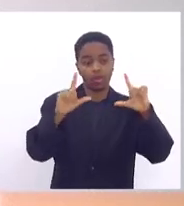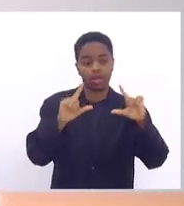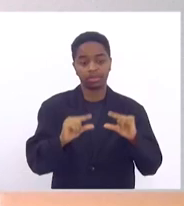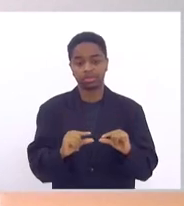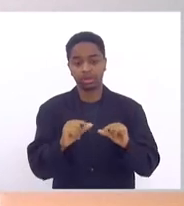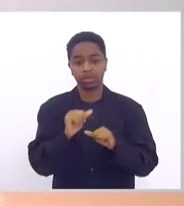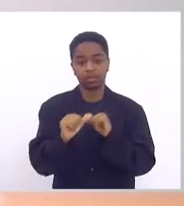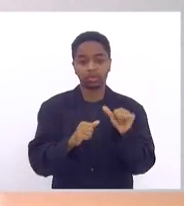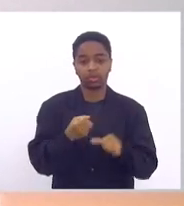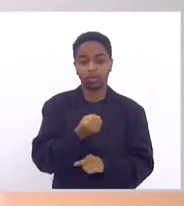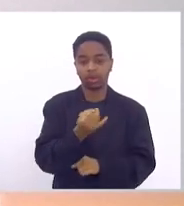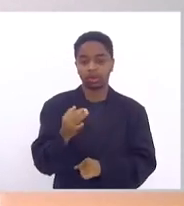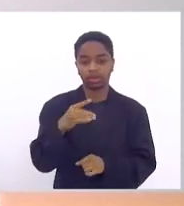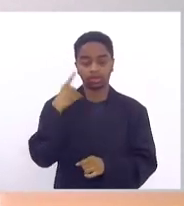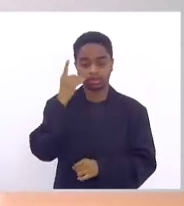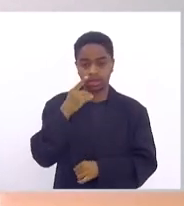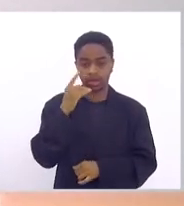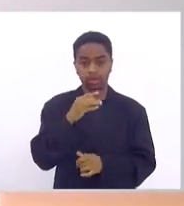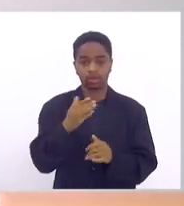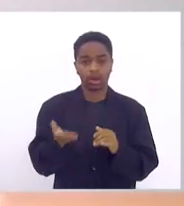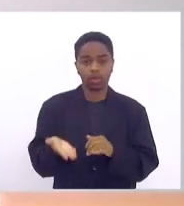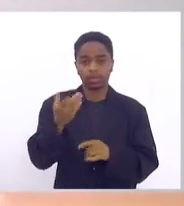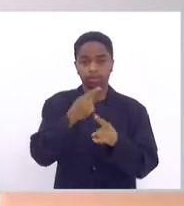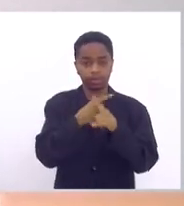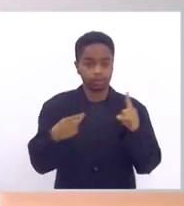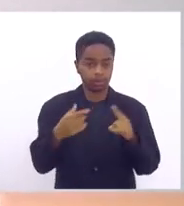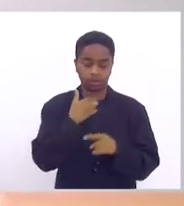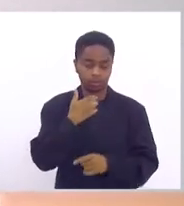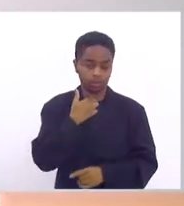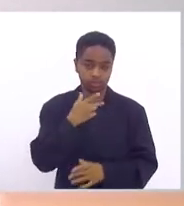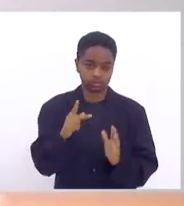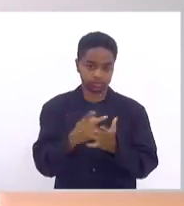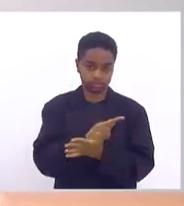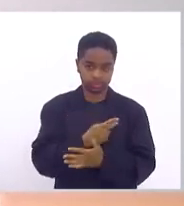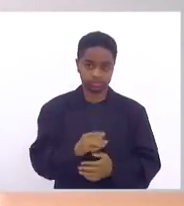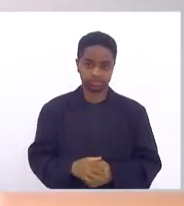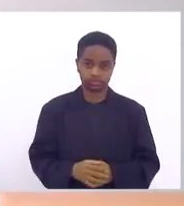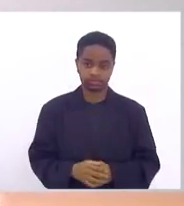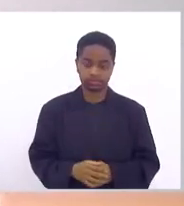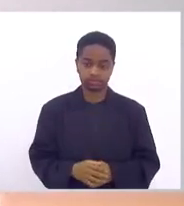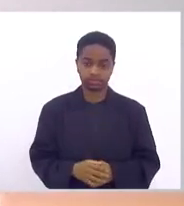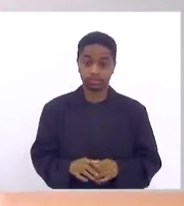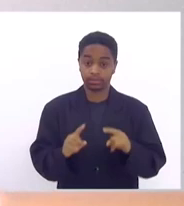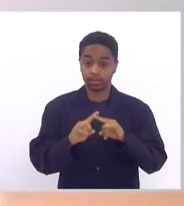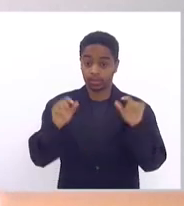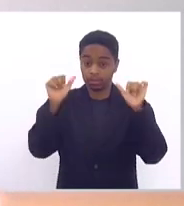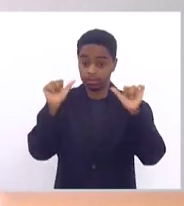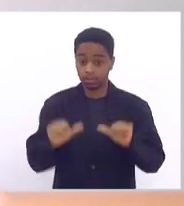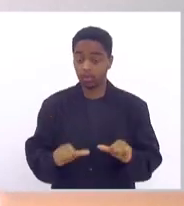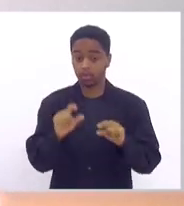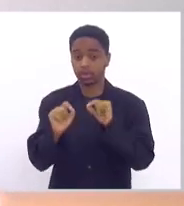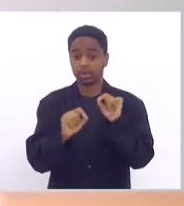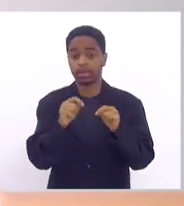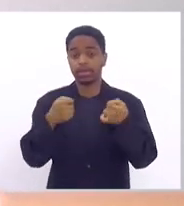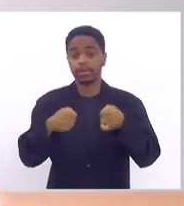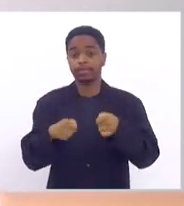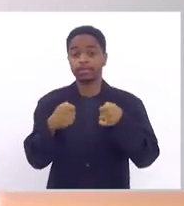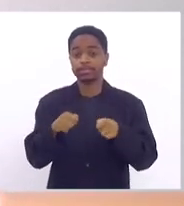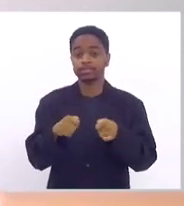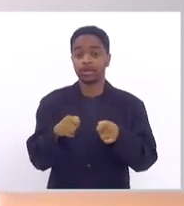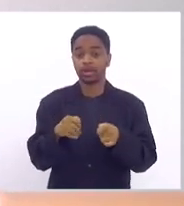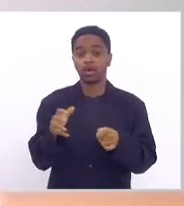Deputados aumentar as proibições não poderiam era isso agora o mais terrível foi ter que escutar o